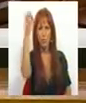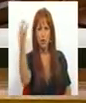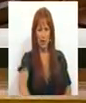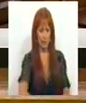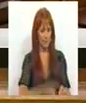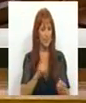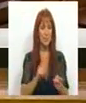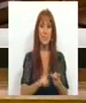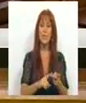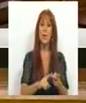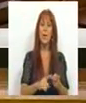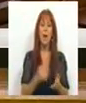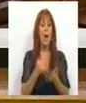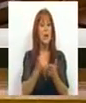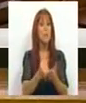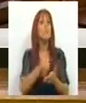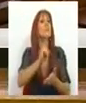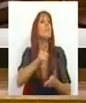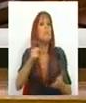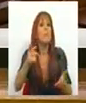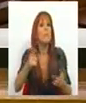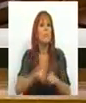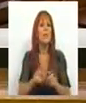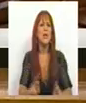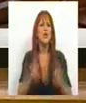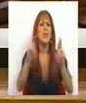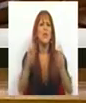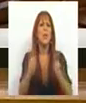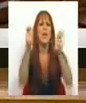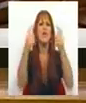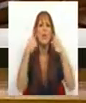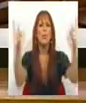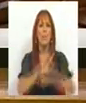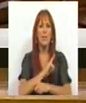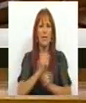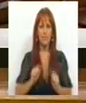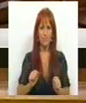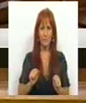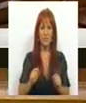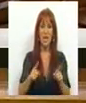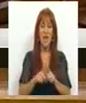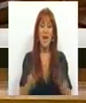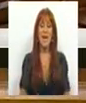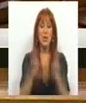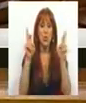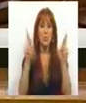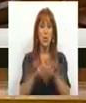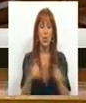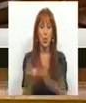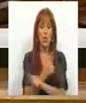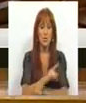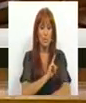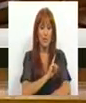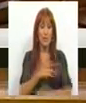1,8%, suportado em quê? Na subida do investimento público e privado, na subida do